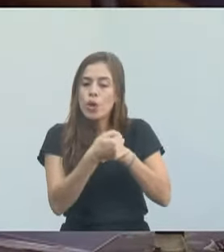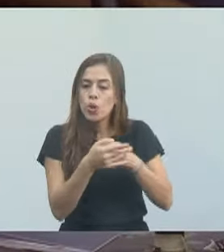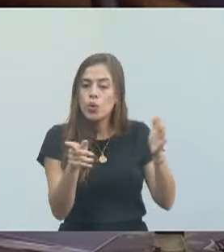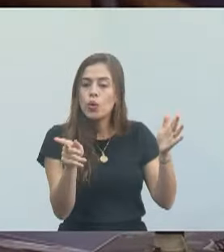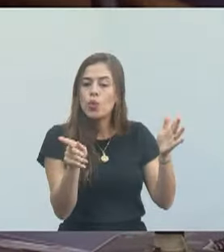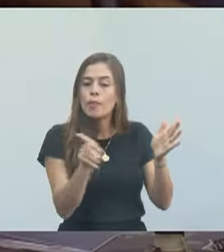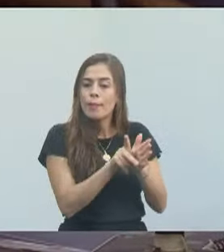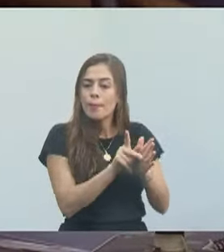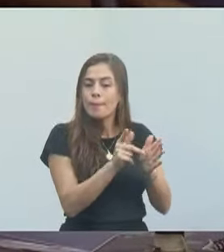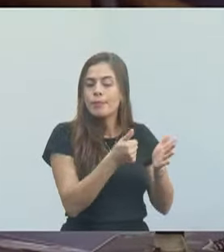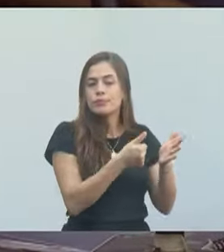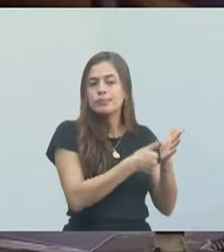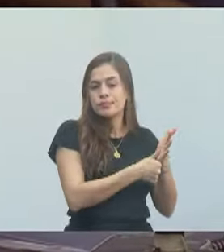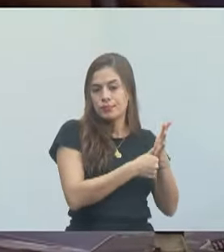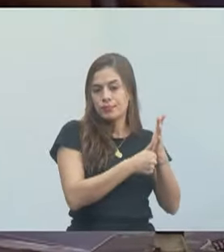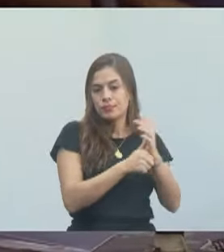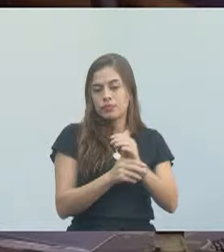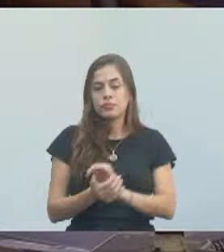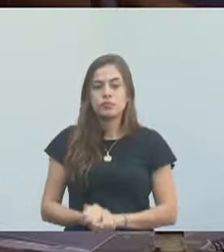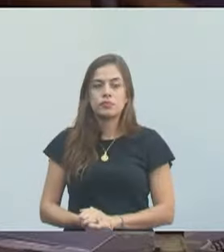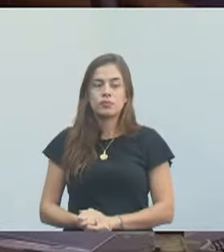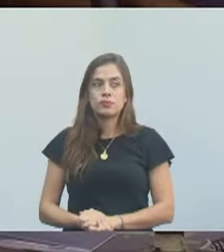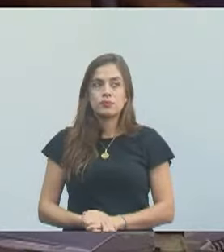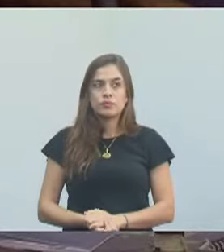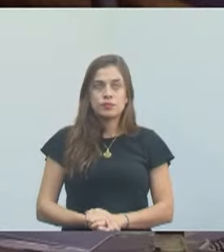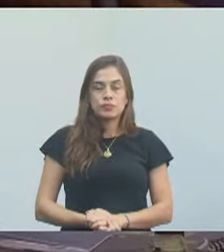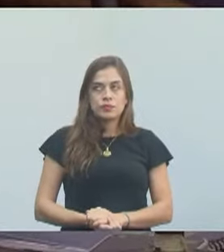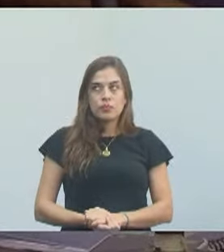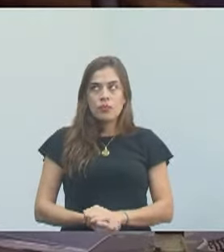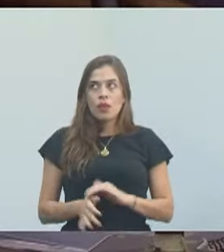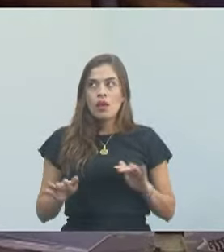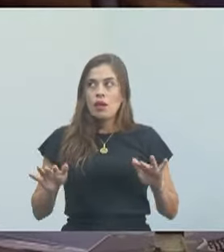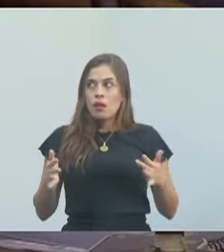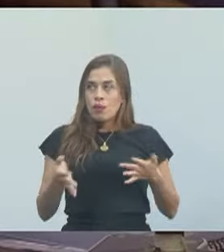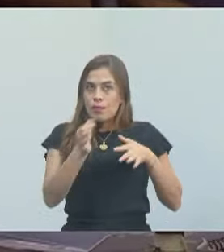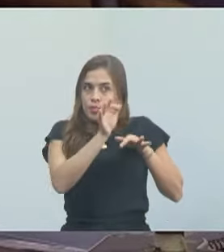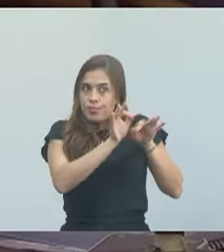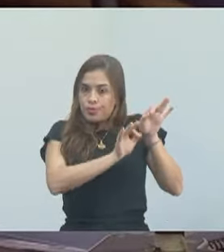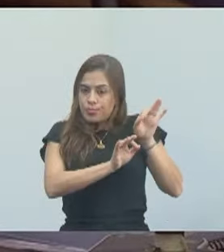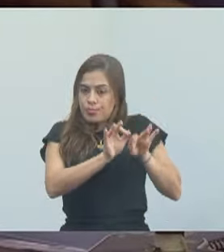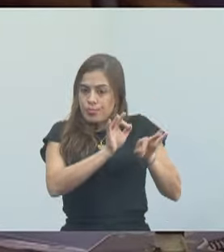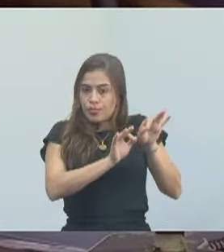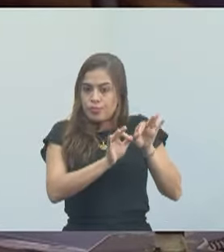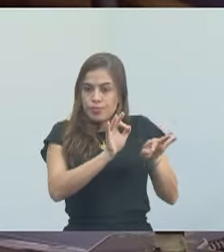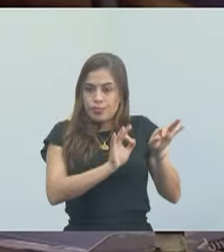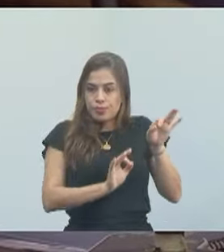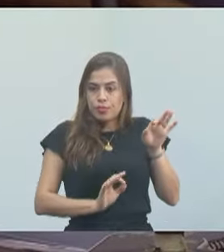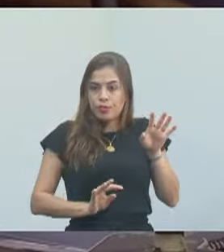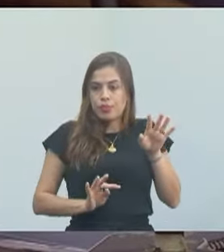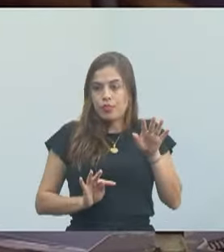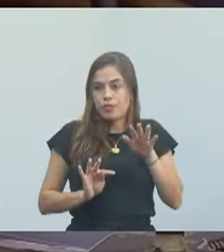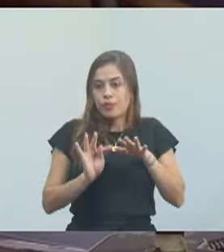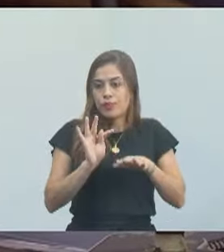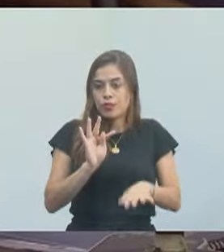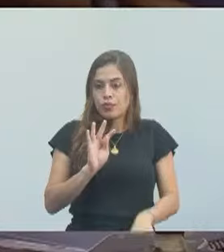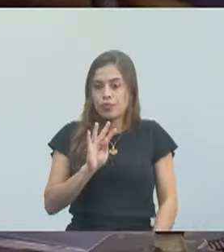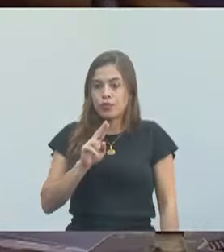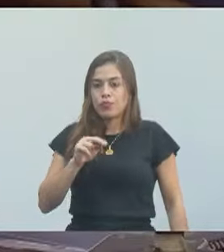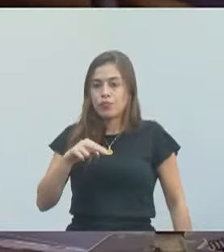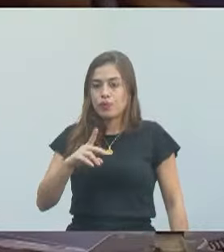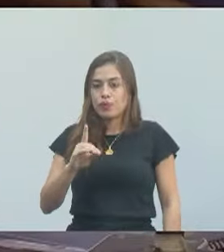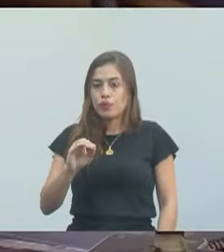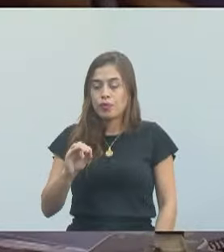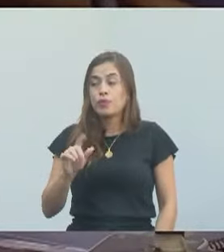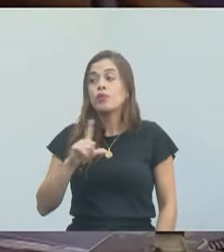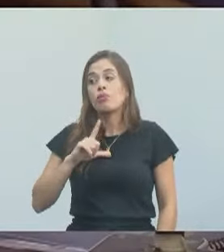própria identidade. Estamos aqui reformulando, né, esse fundo, que venha recursos para que a gente